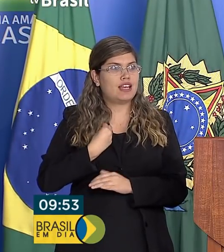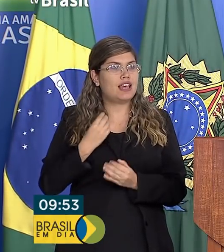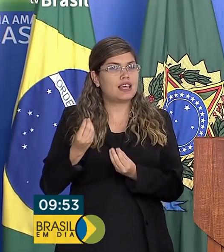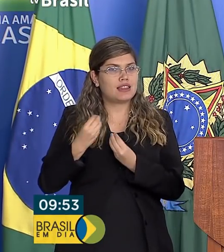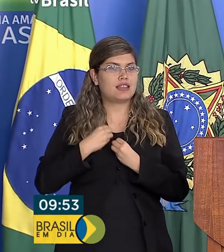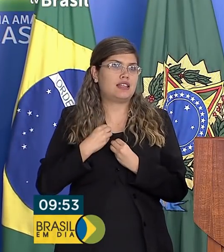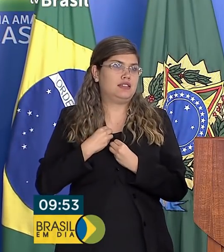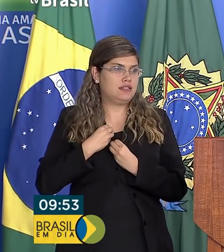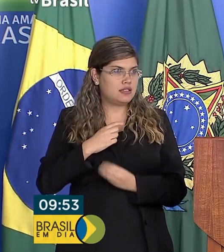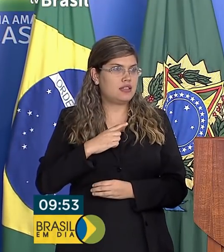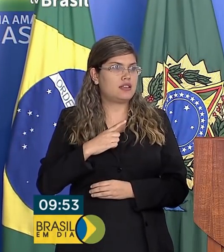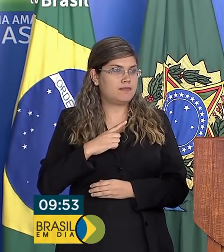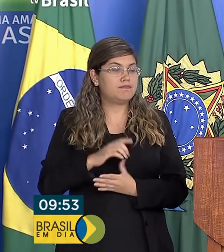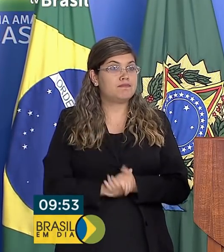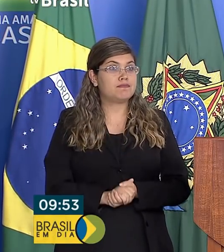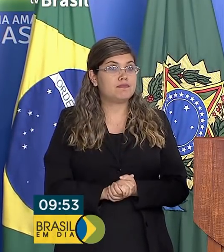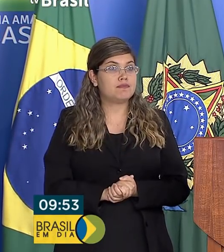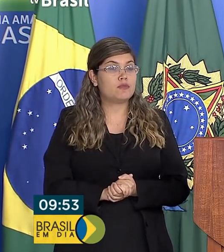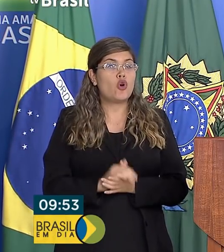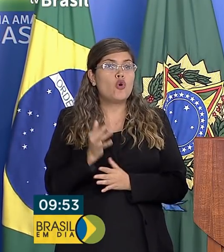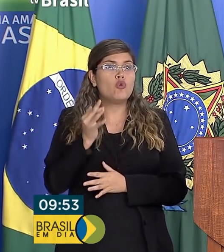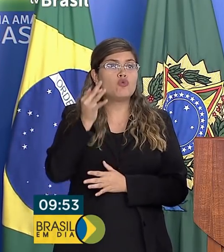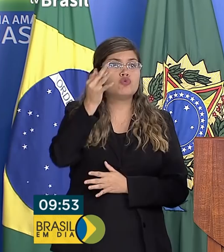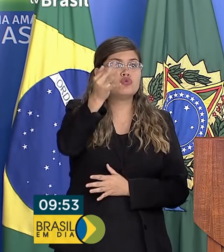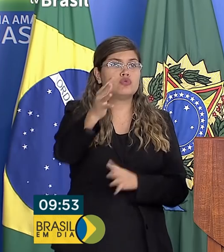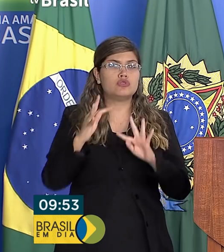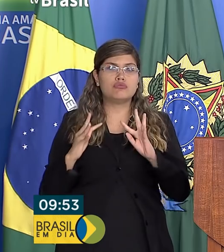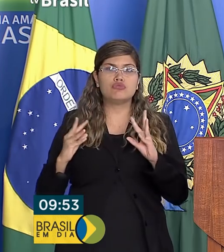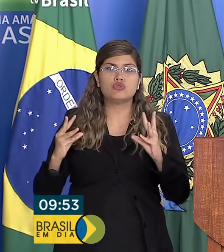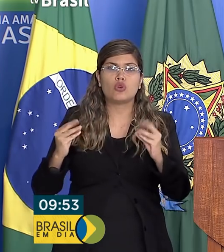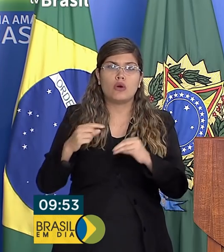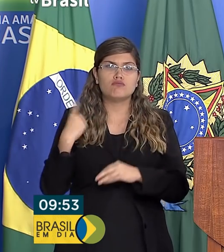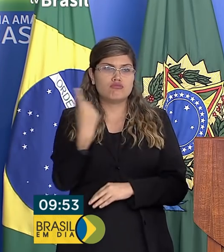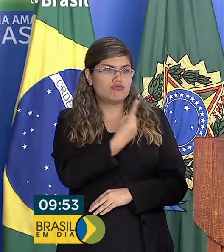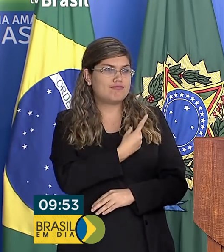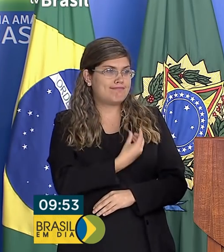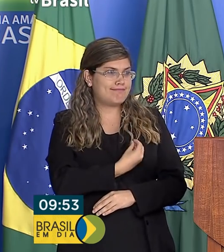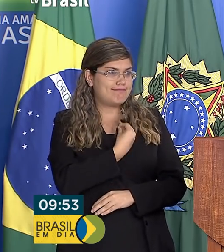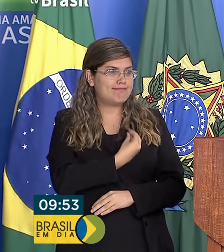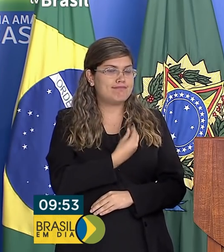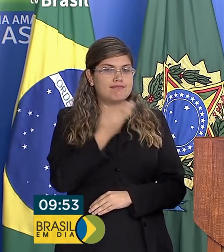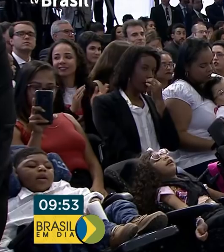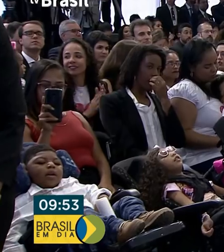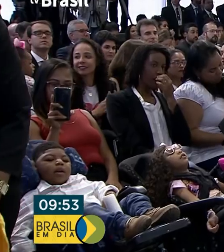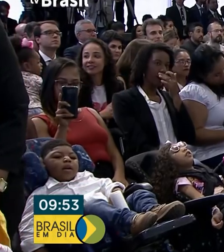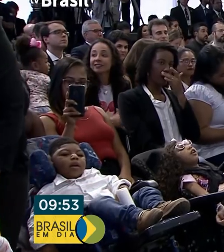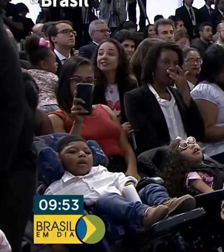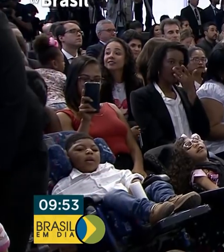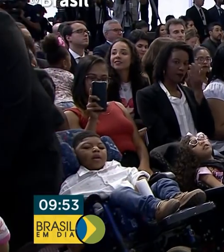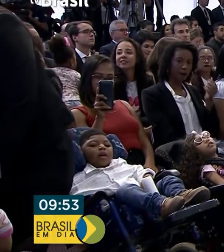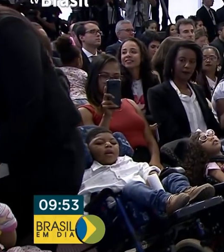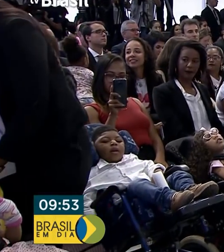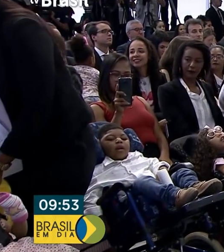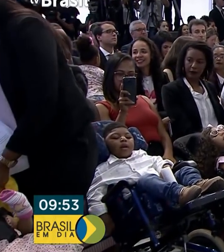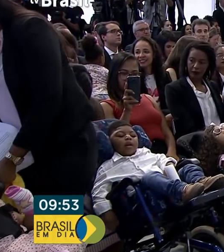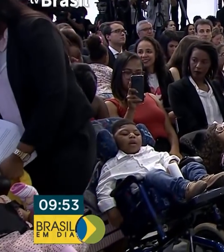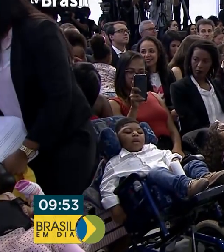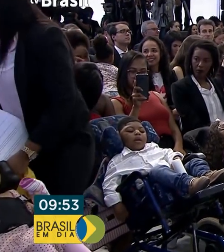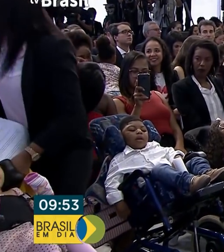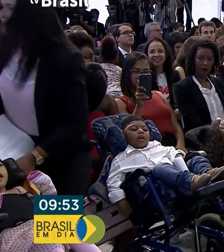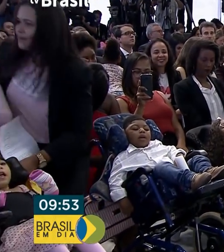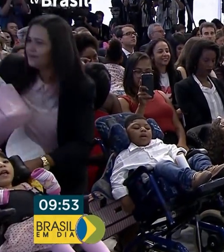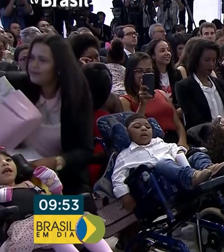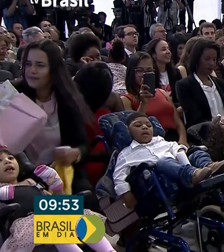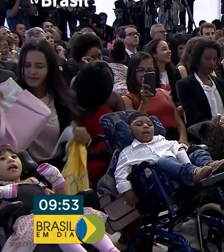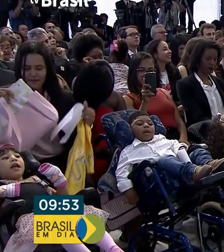presidente Jair Bolsonaro entra em vigor assim que publicada. Mas, para ter a validade confirmada, precisa ser aprovada pelo Congresso